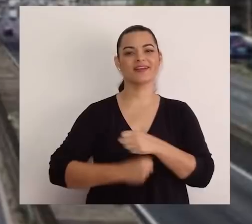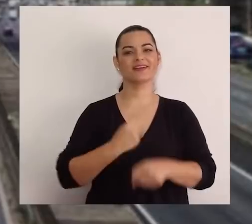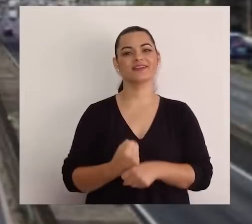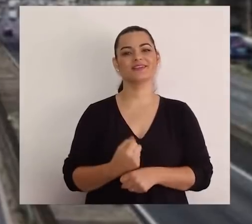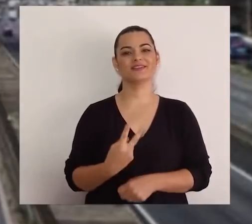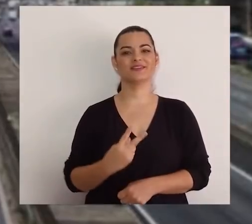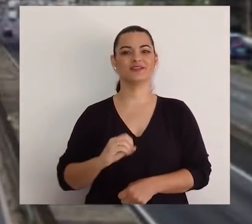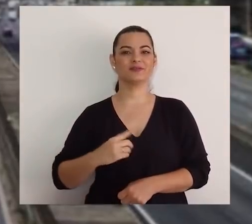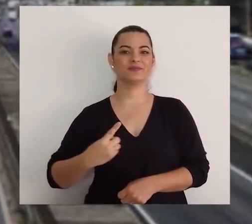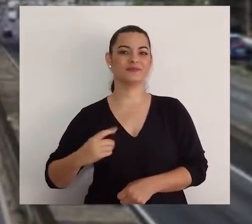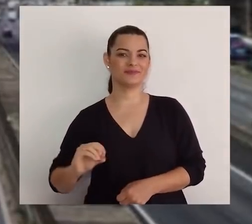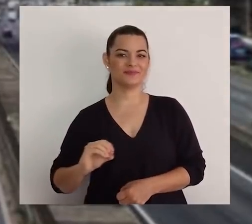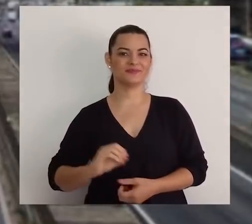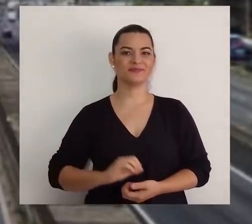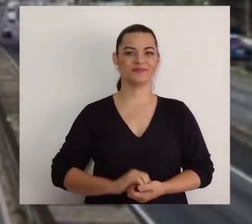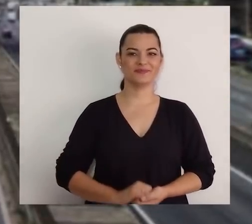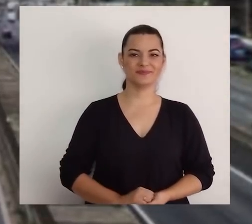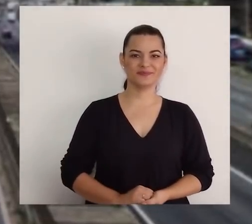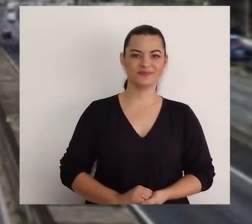2010.